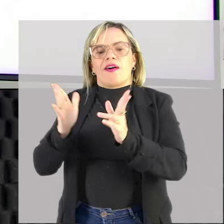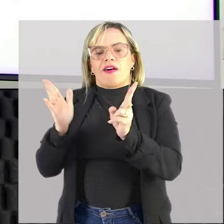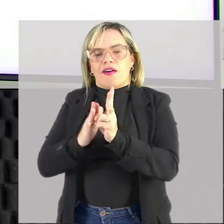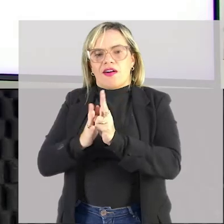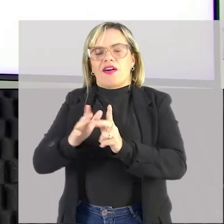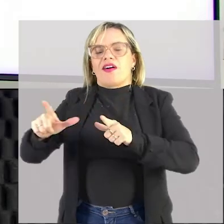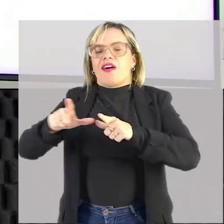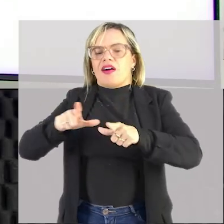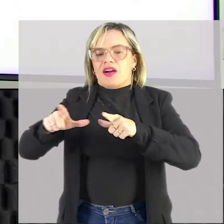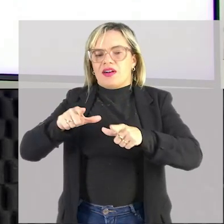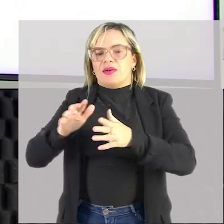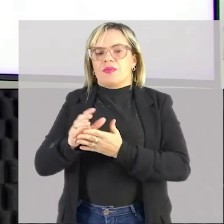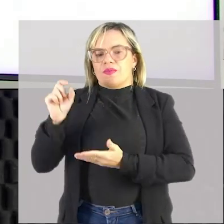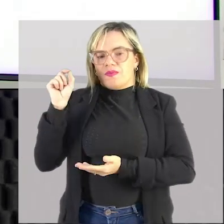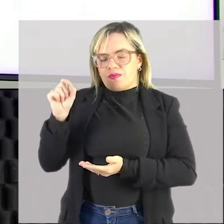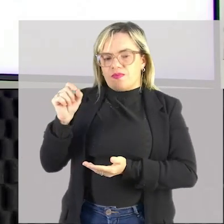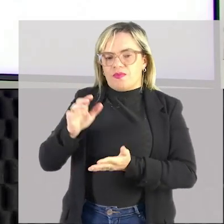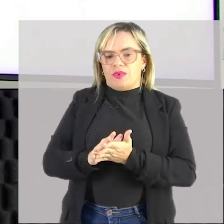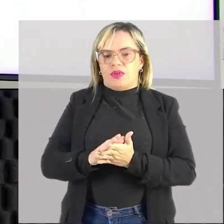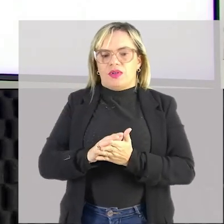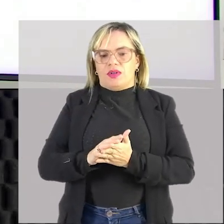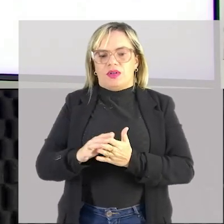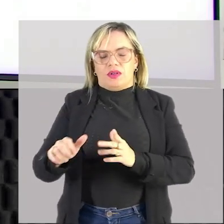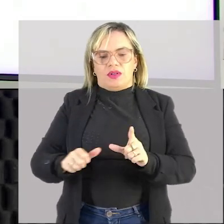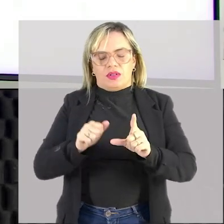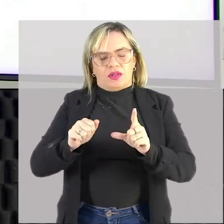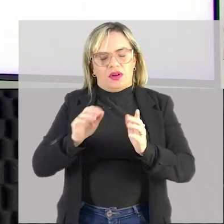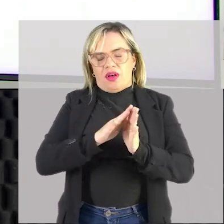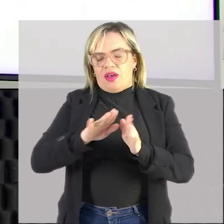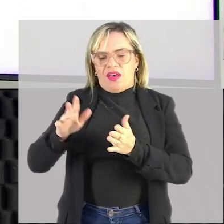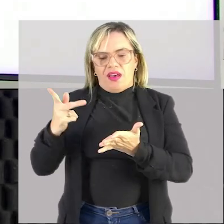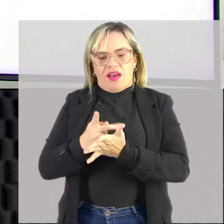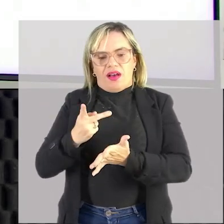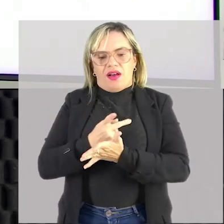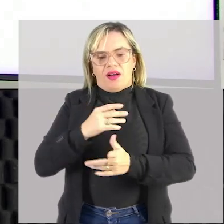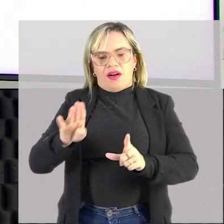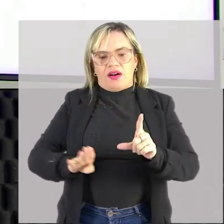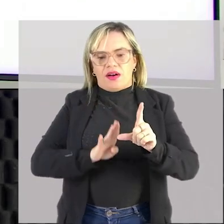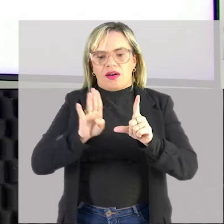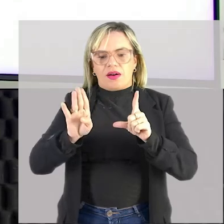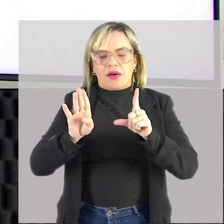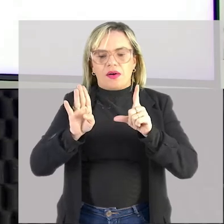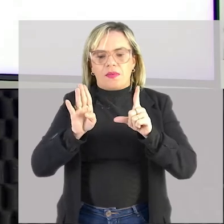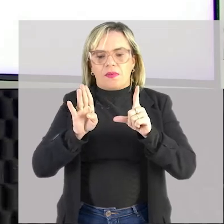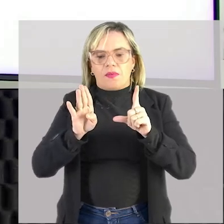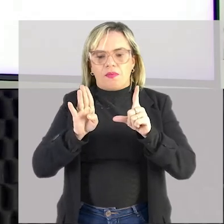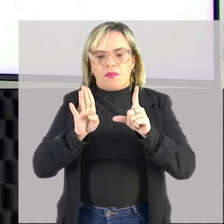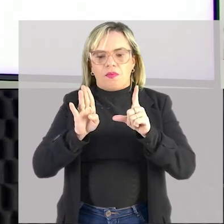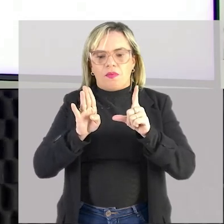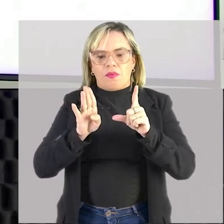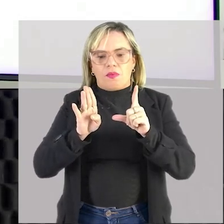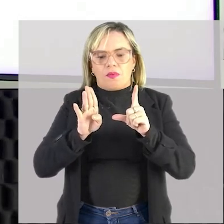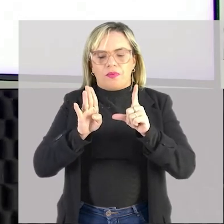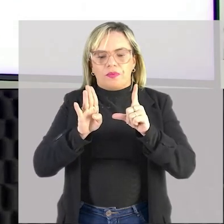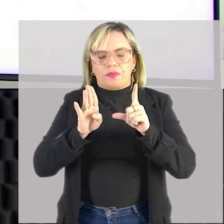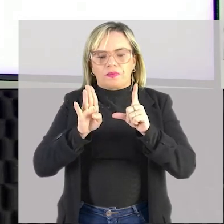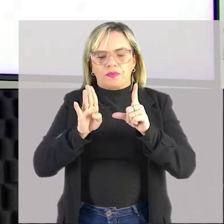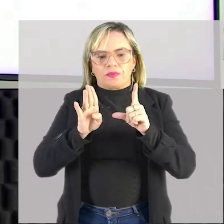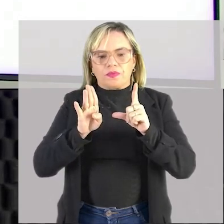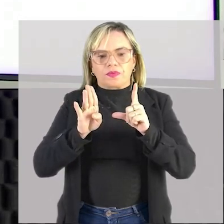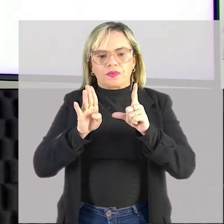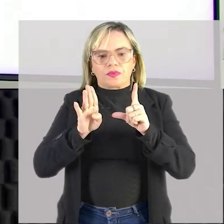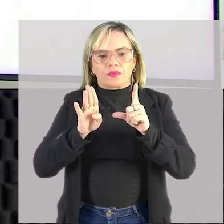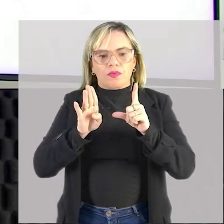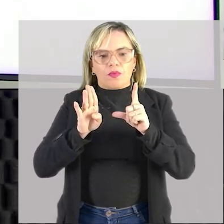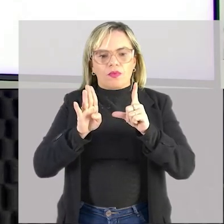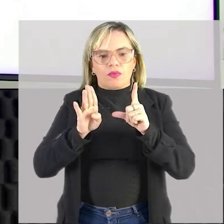gente observa que essa é uma alternativa que não cabe aqui. A letra B, a ordem dos jesuítas se sobressaiu pouco na